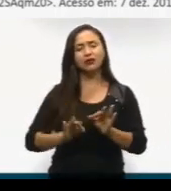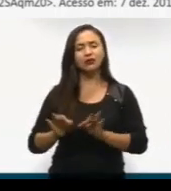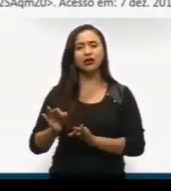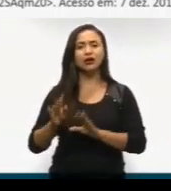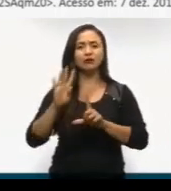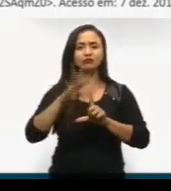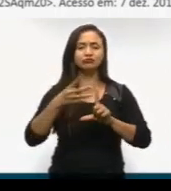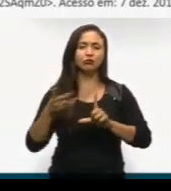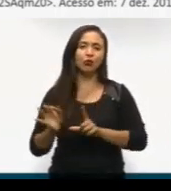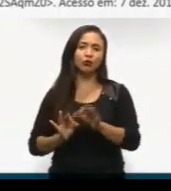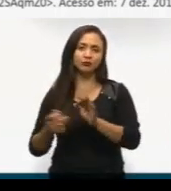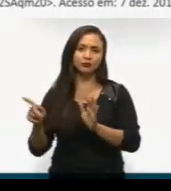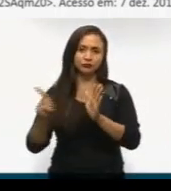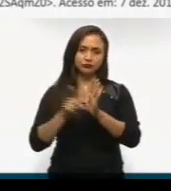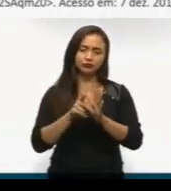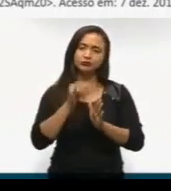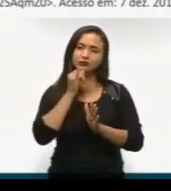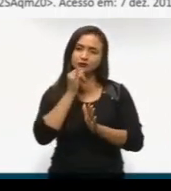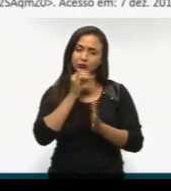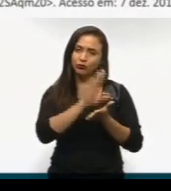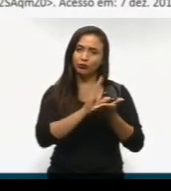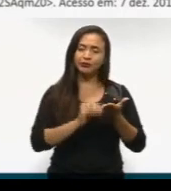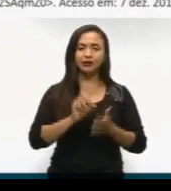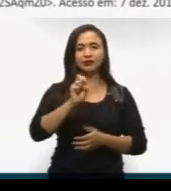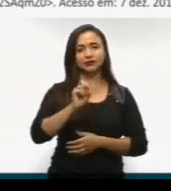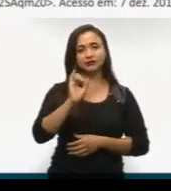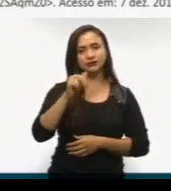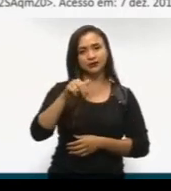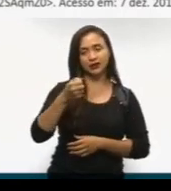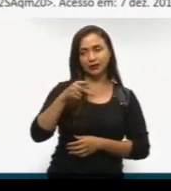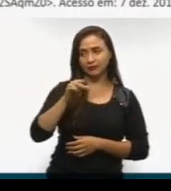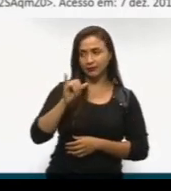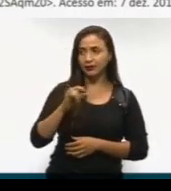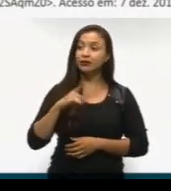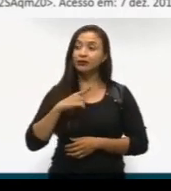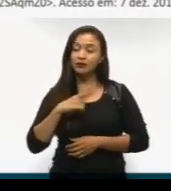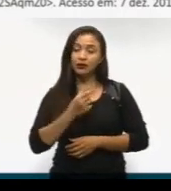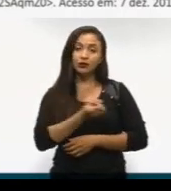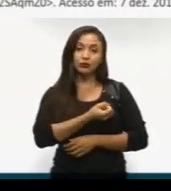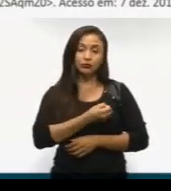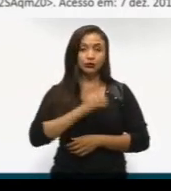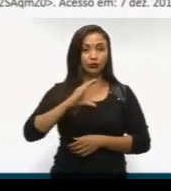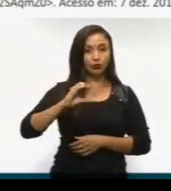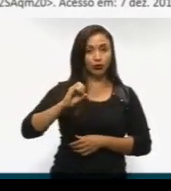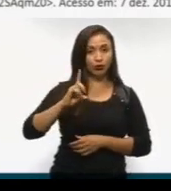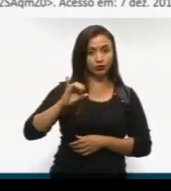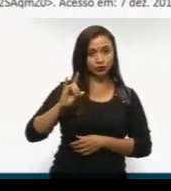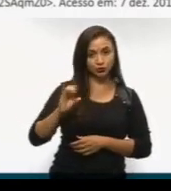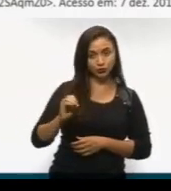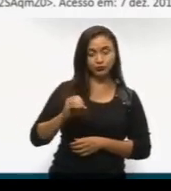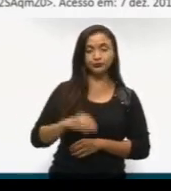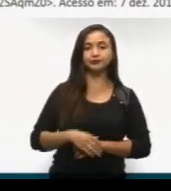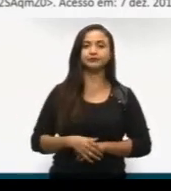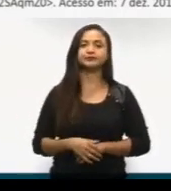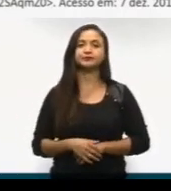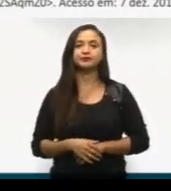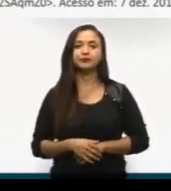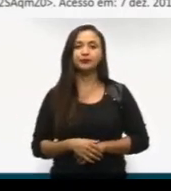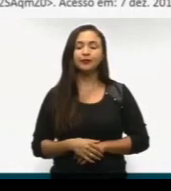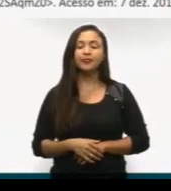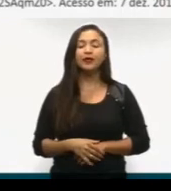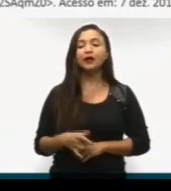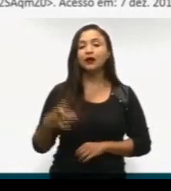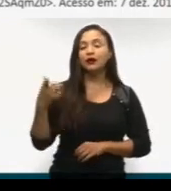orçamentos, como a SINAP, por exemplo. Então, ela vai ter um código, né? Ela vai ter, além